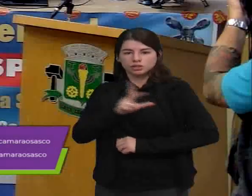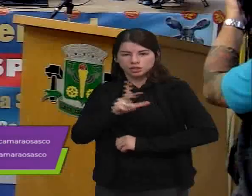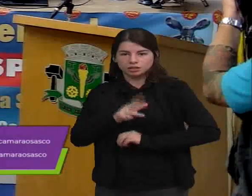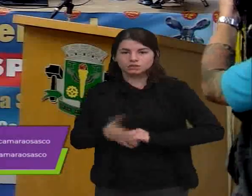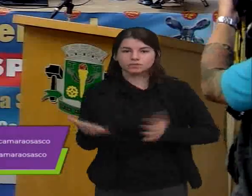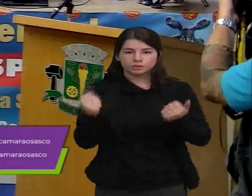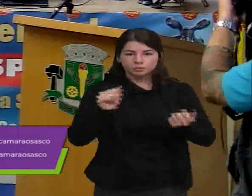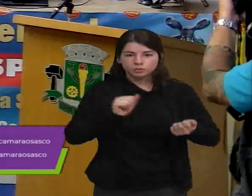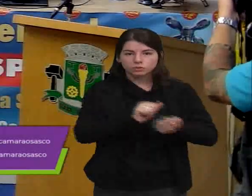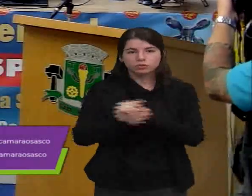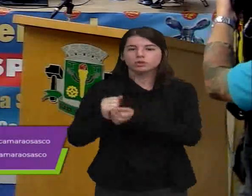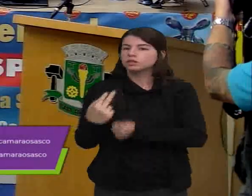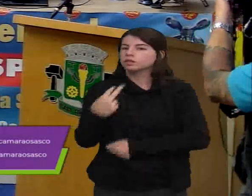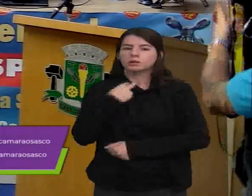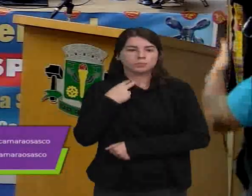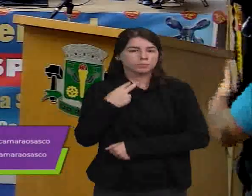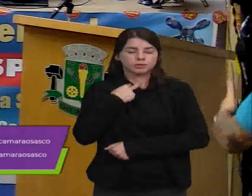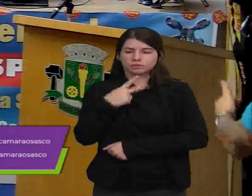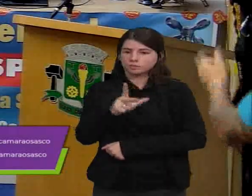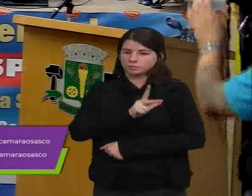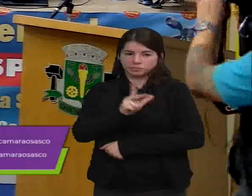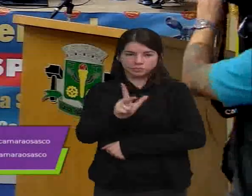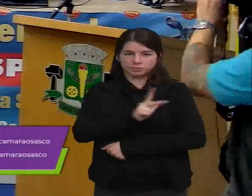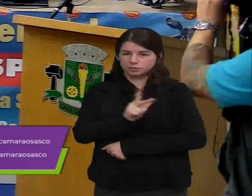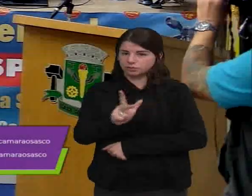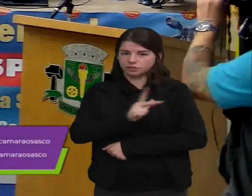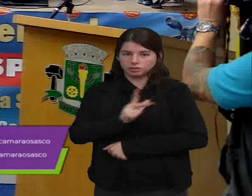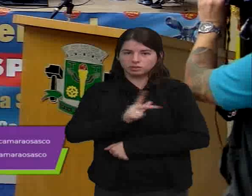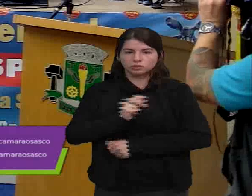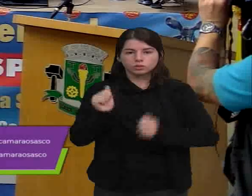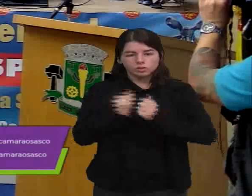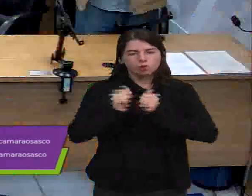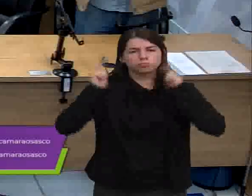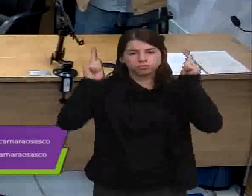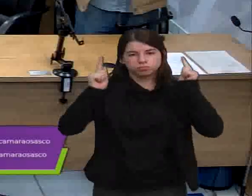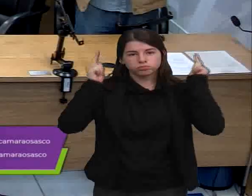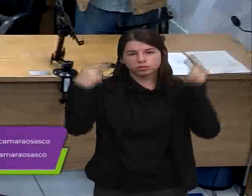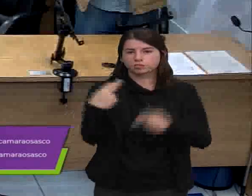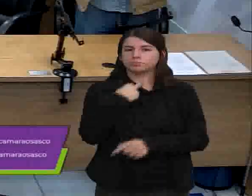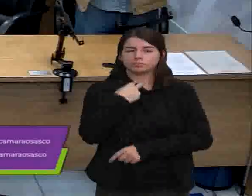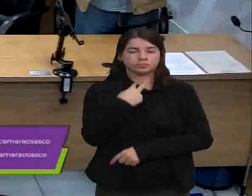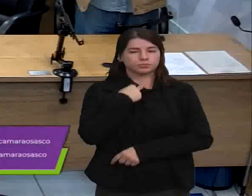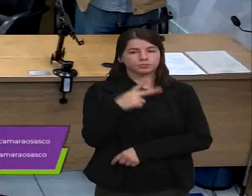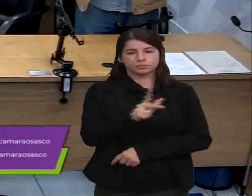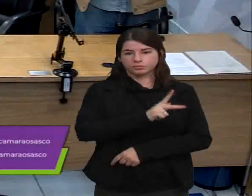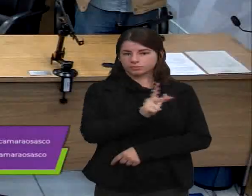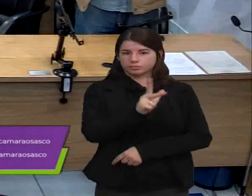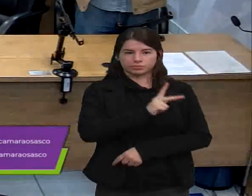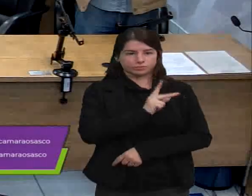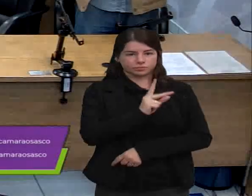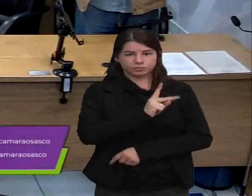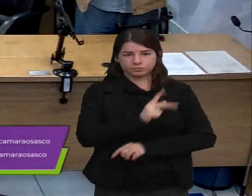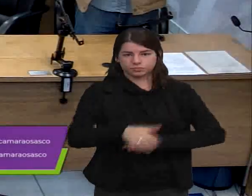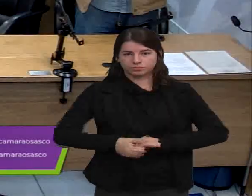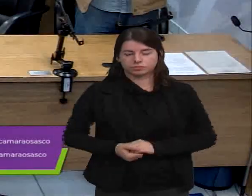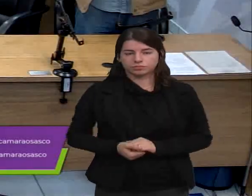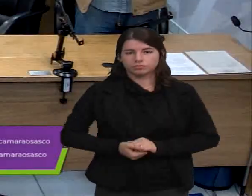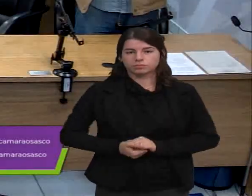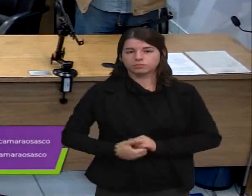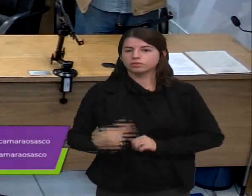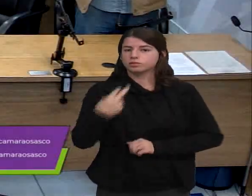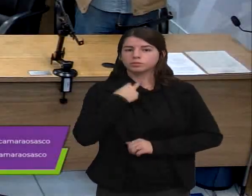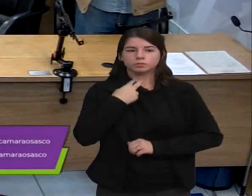vamos lá não a privatização não não não a privatização